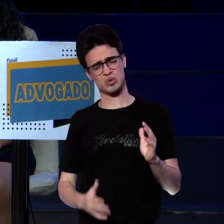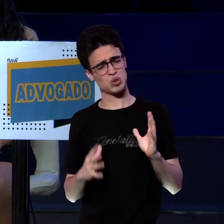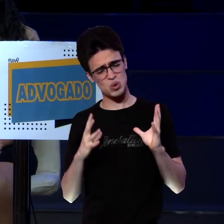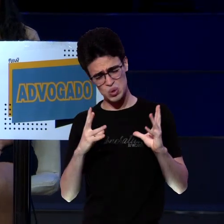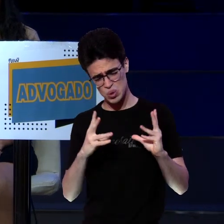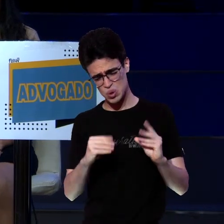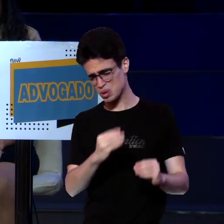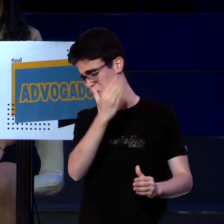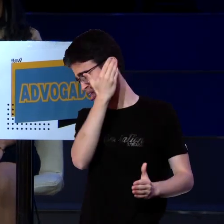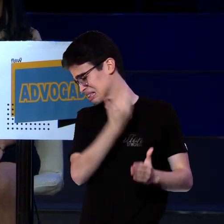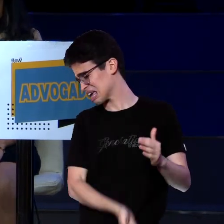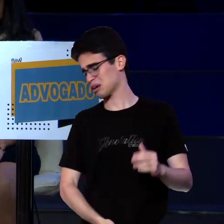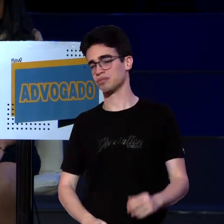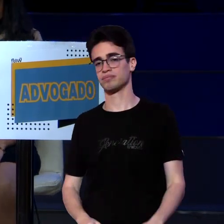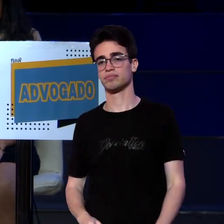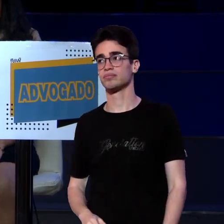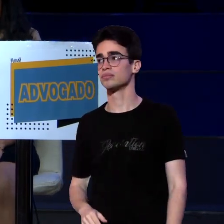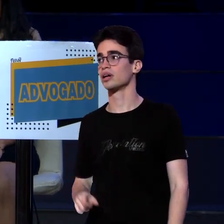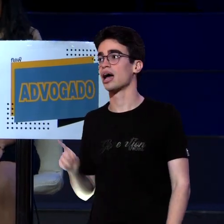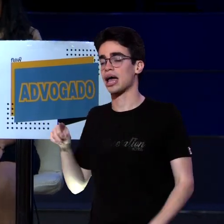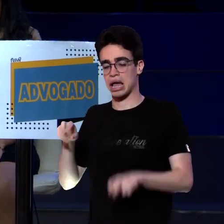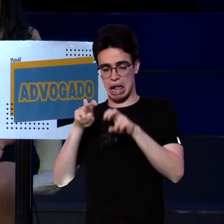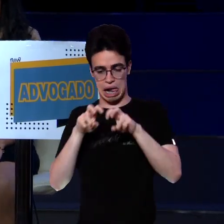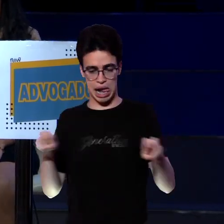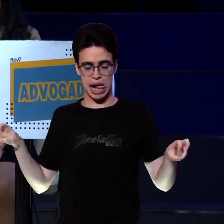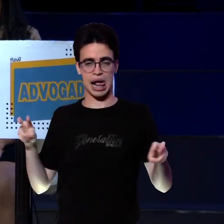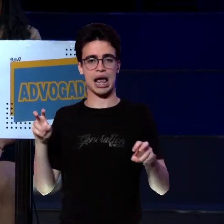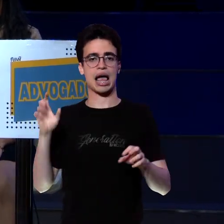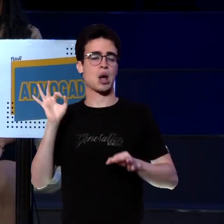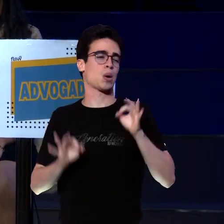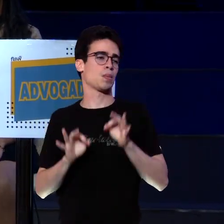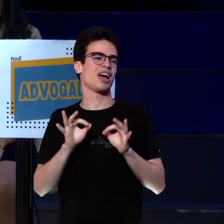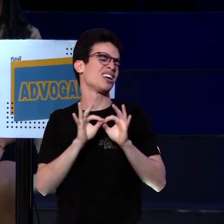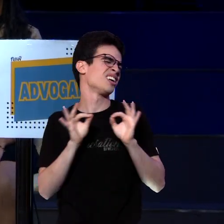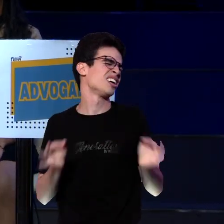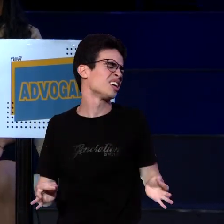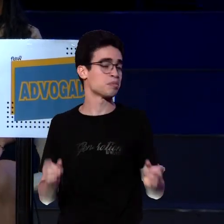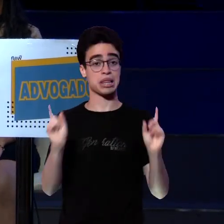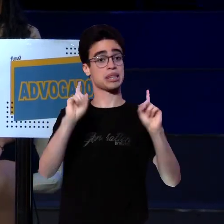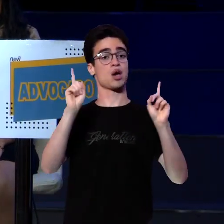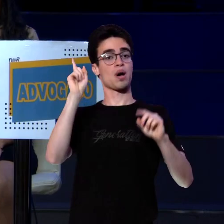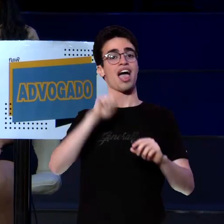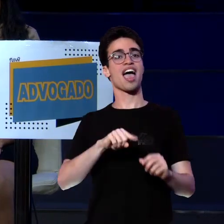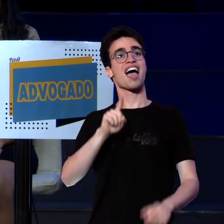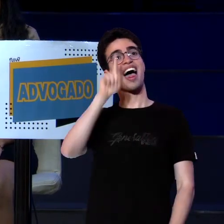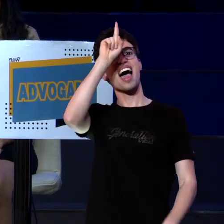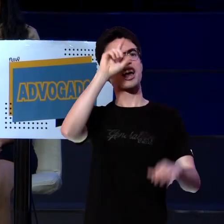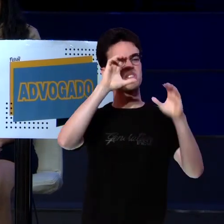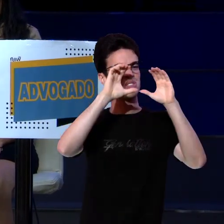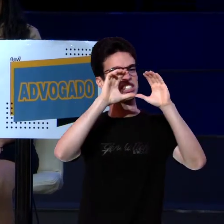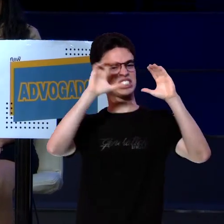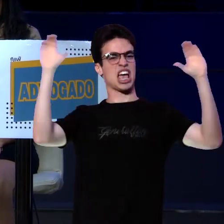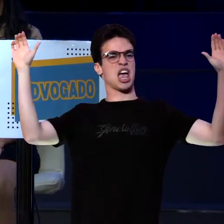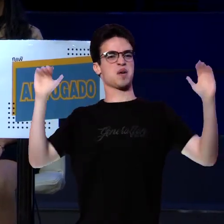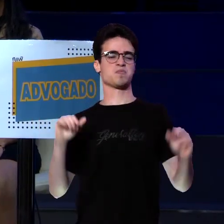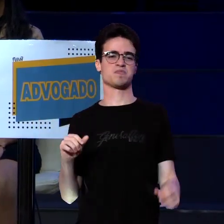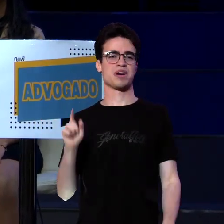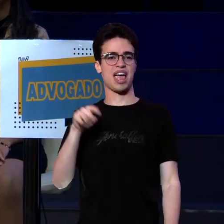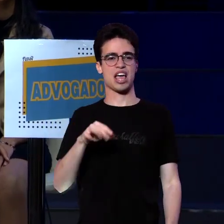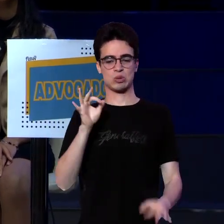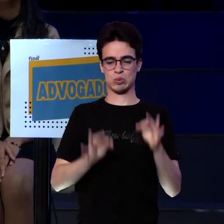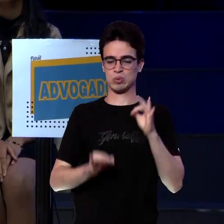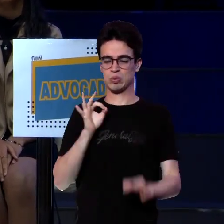Tudo. E esse tribunal aqui não é um simples tribunal, é o tribunal celestial. É o tribunal do